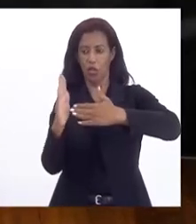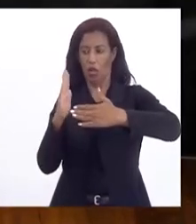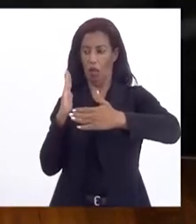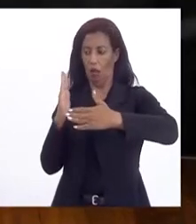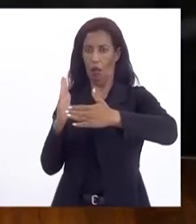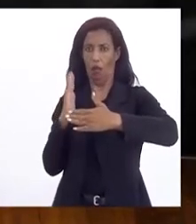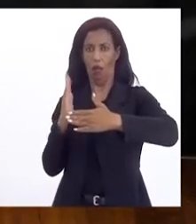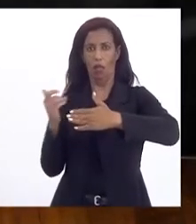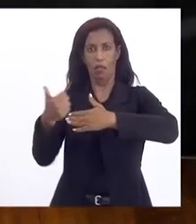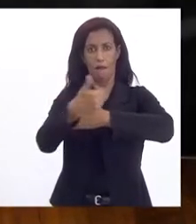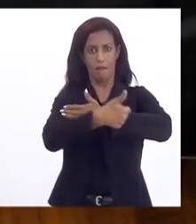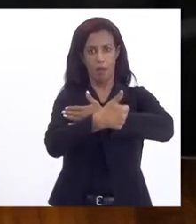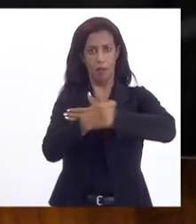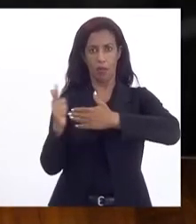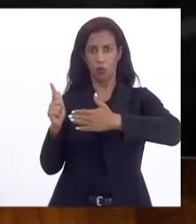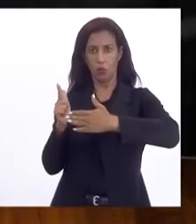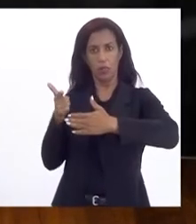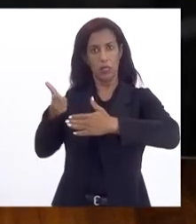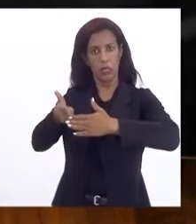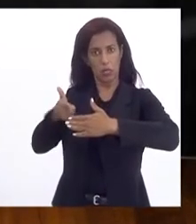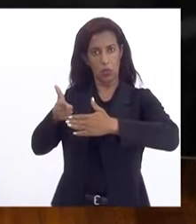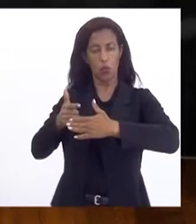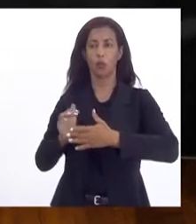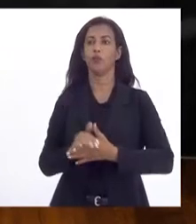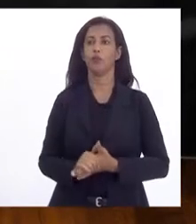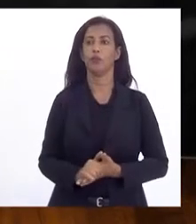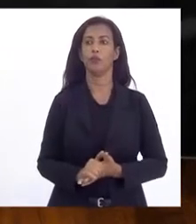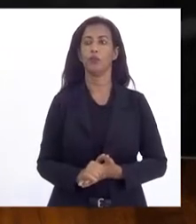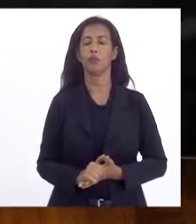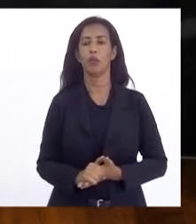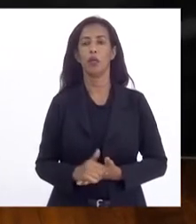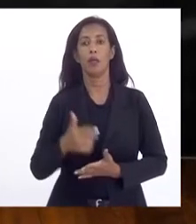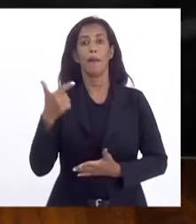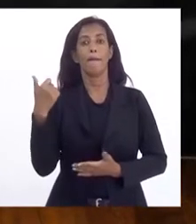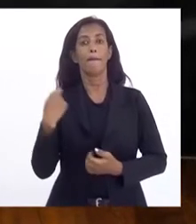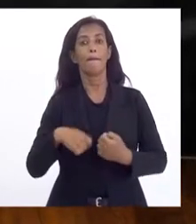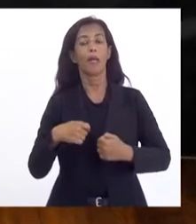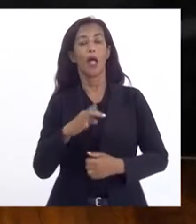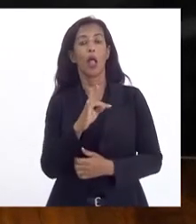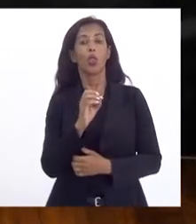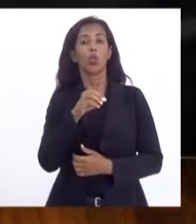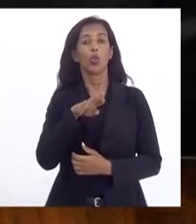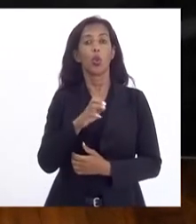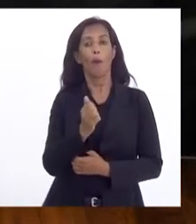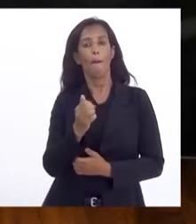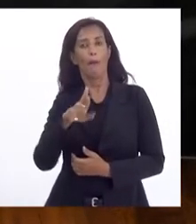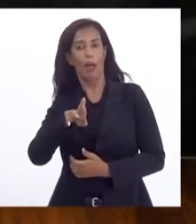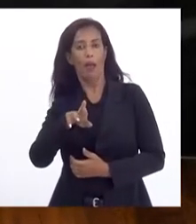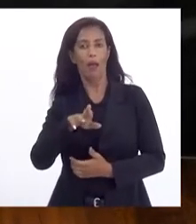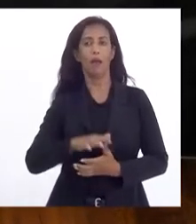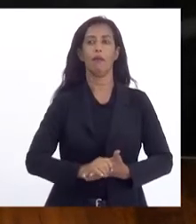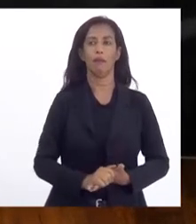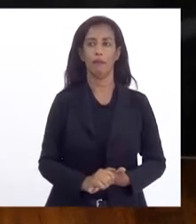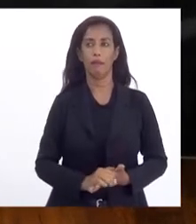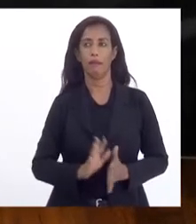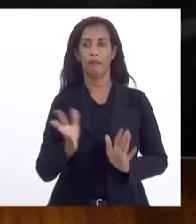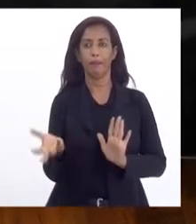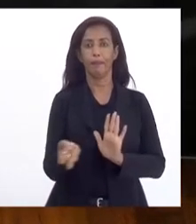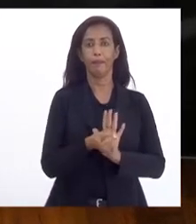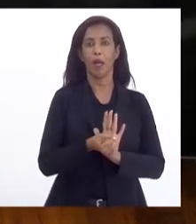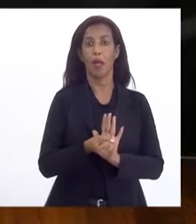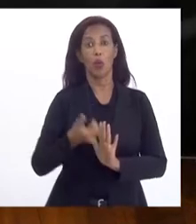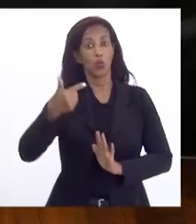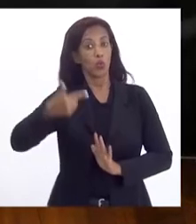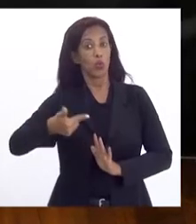pavimento, porque o segundo já era. Presidente, o segundo já é tombado, precisava tombar o primeiro. Ouvir o INEPAC. Não, mas o segundo